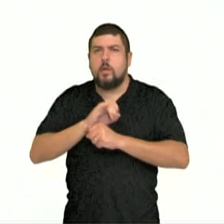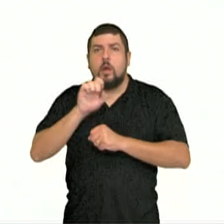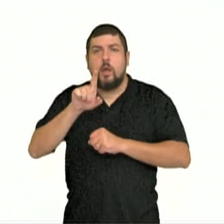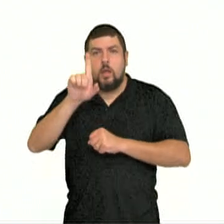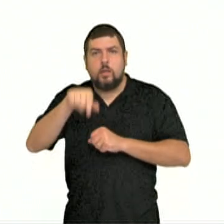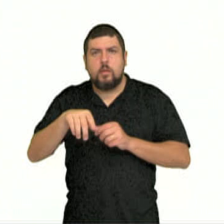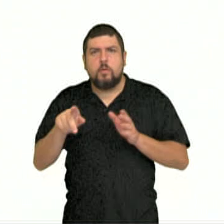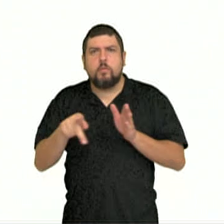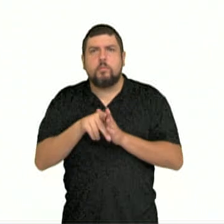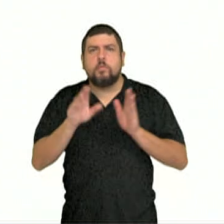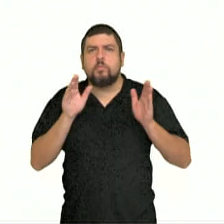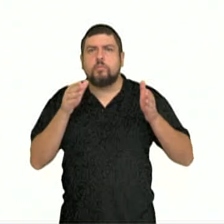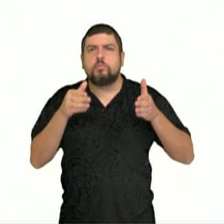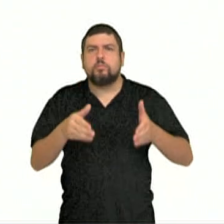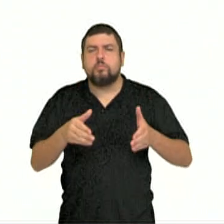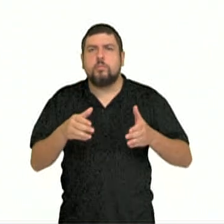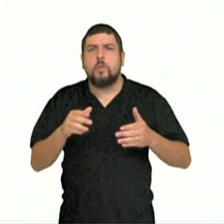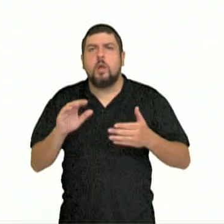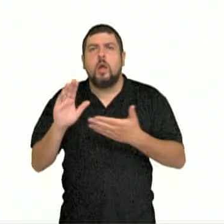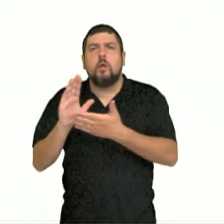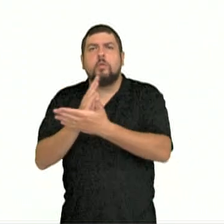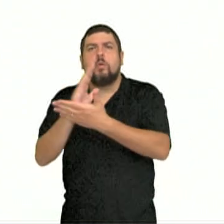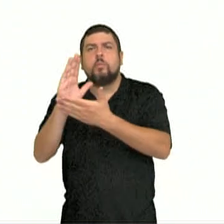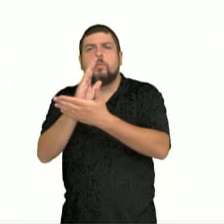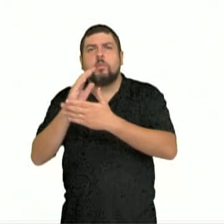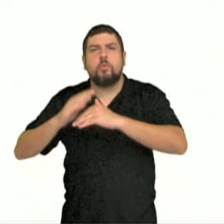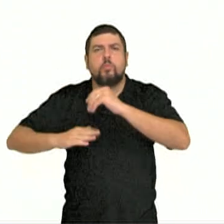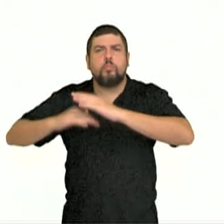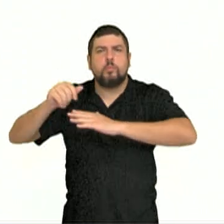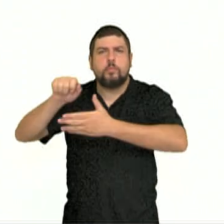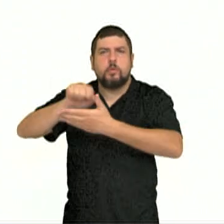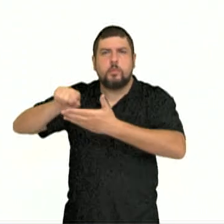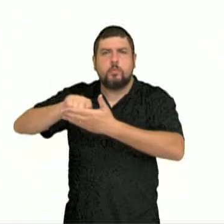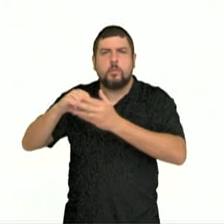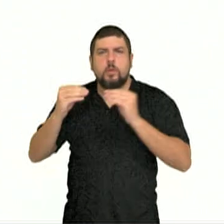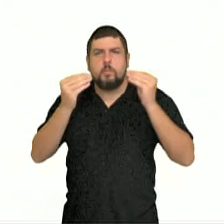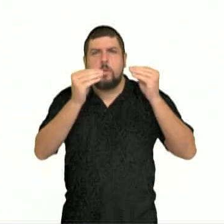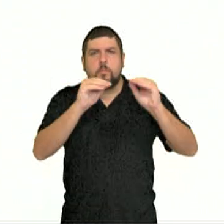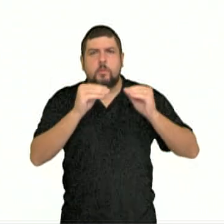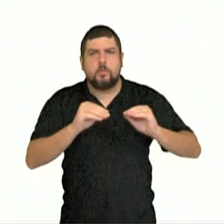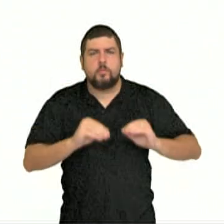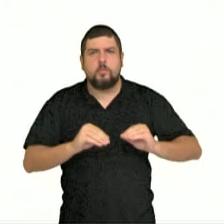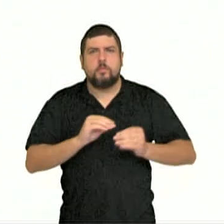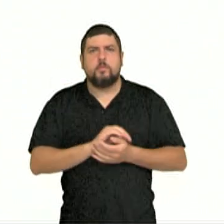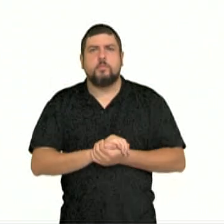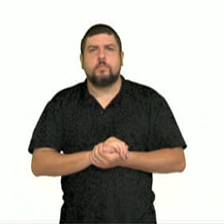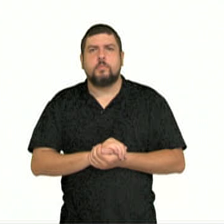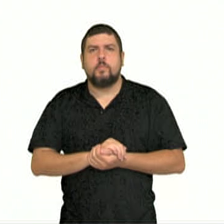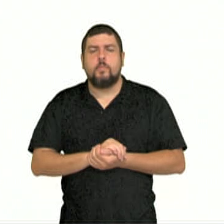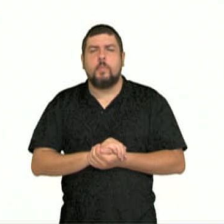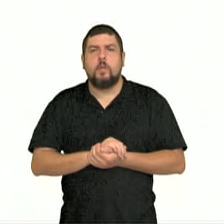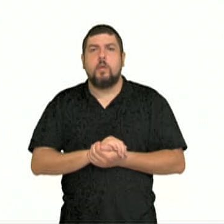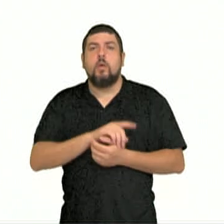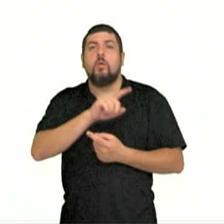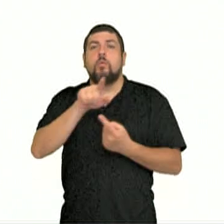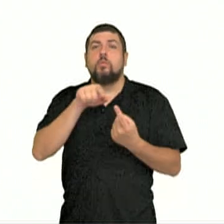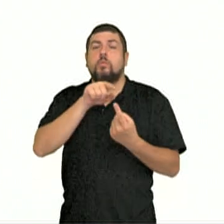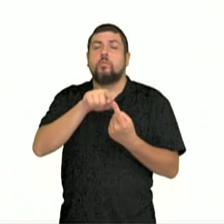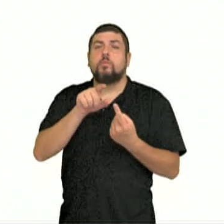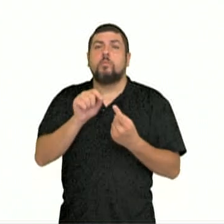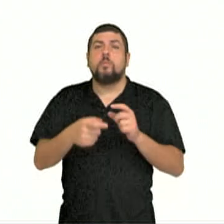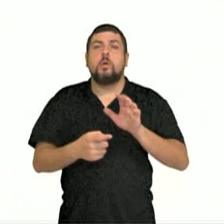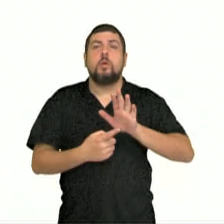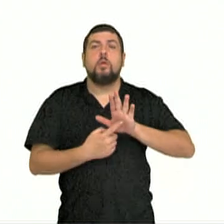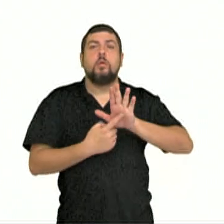especial para que escritores falem a respeito do seu processo de escrita, tá? Indicando que o objetivo é mostrar processo